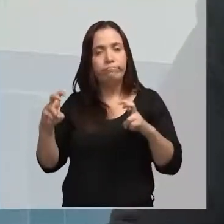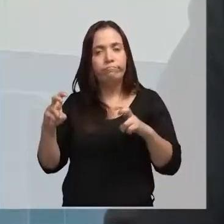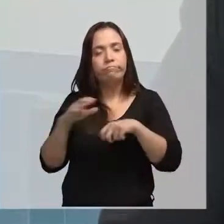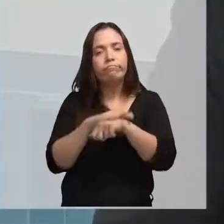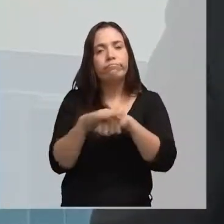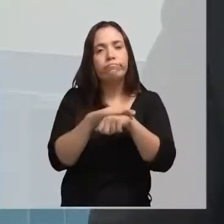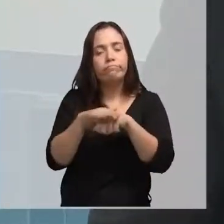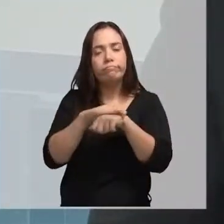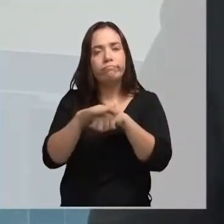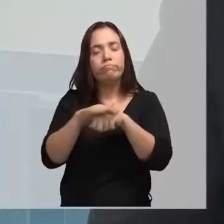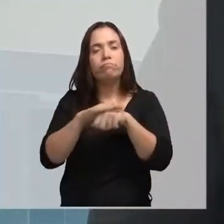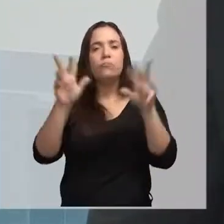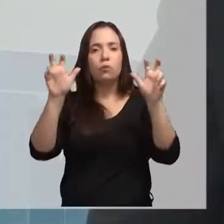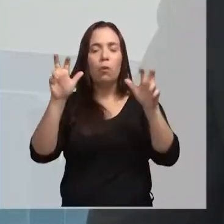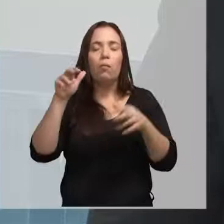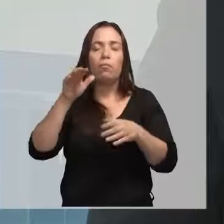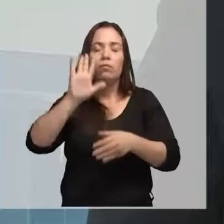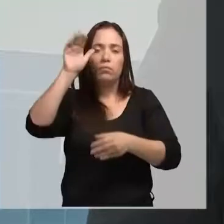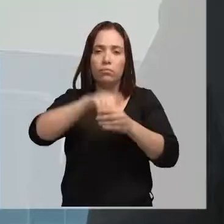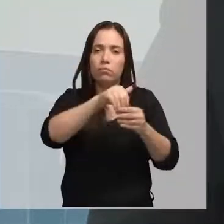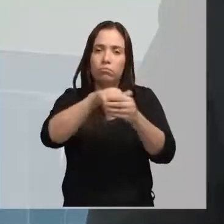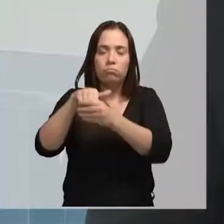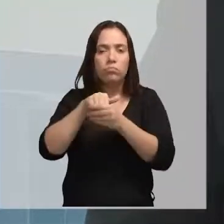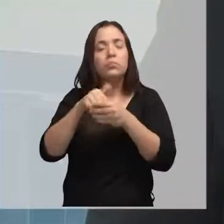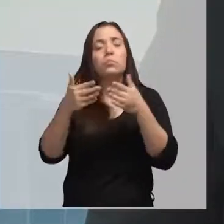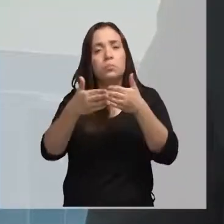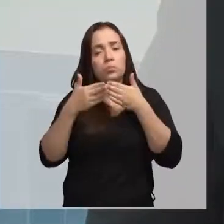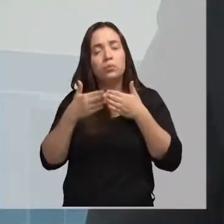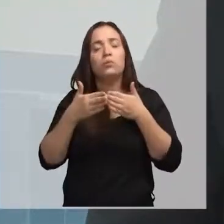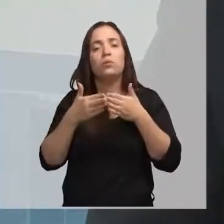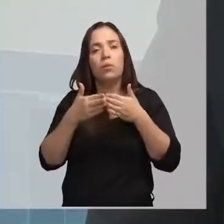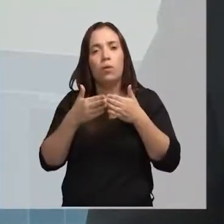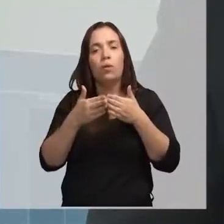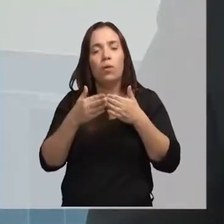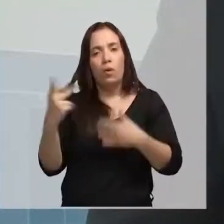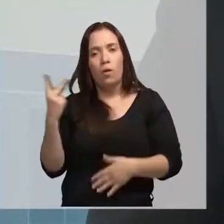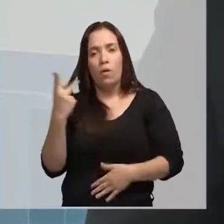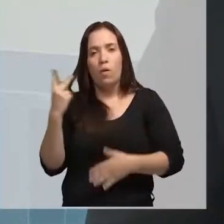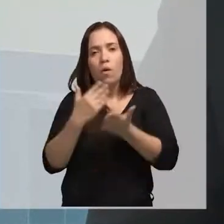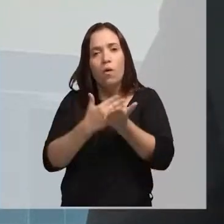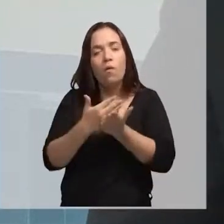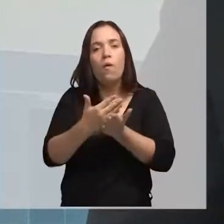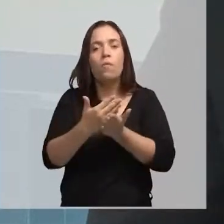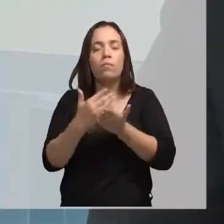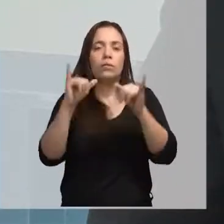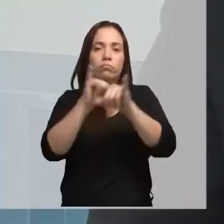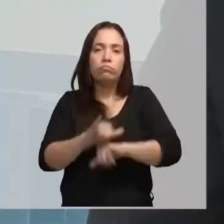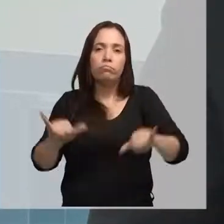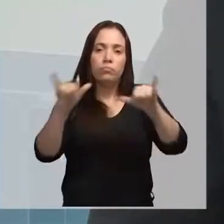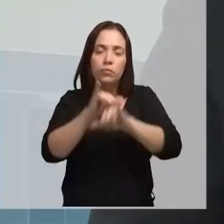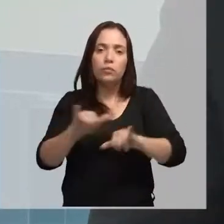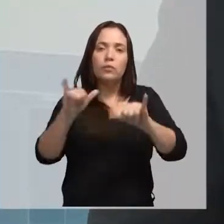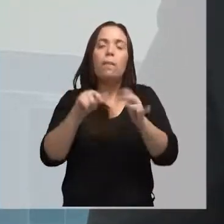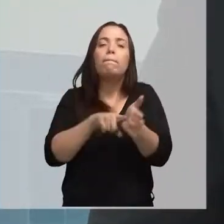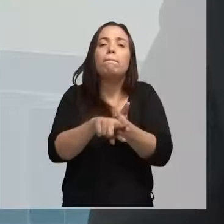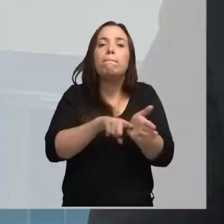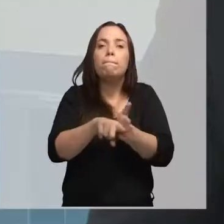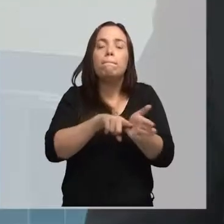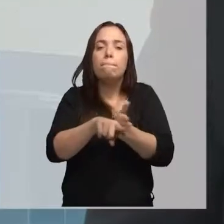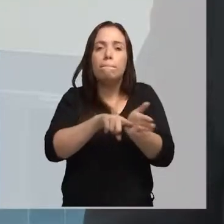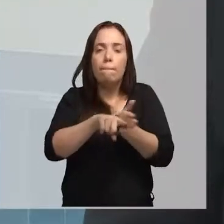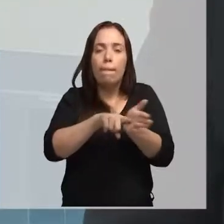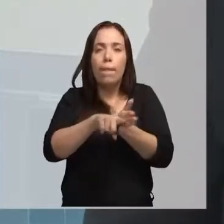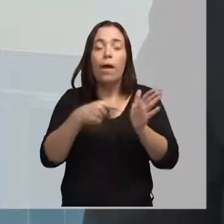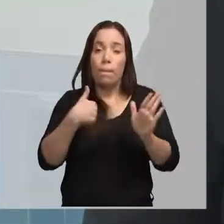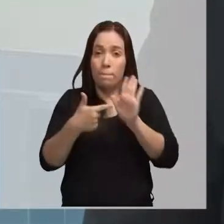acompanhando esse processo eleitoral, pedir para que a gente fizesse hoje, começar lá umas pesquisas, né, Luiz? Mostrar uma pesquisa e depois